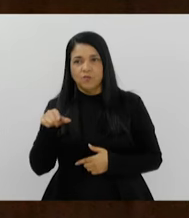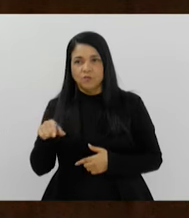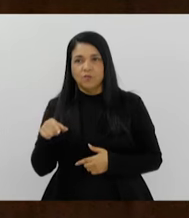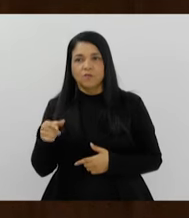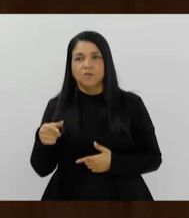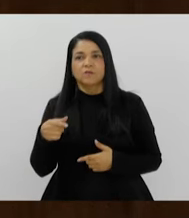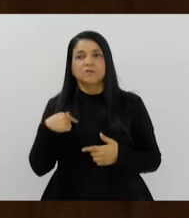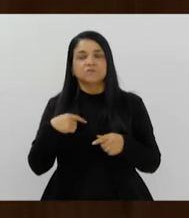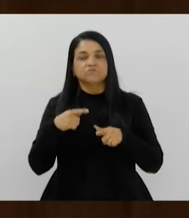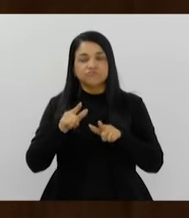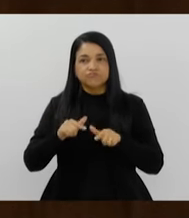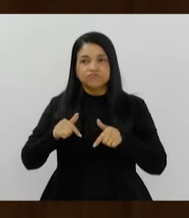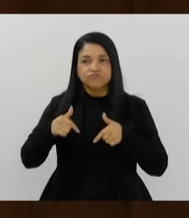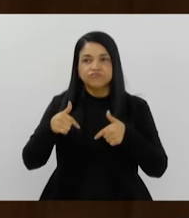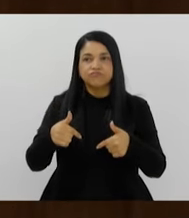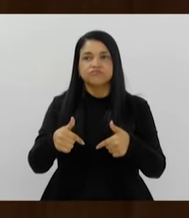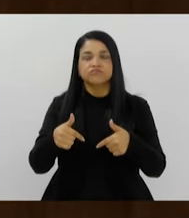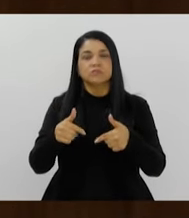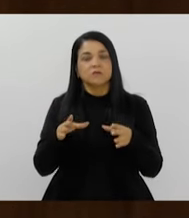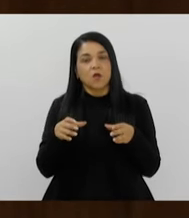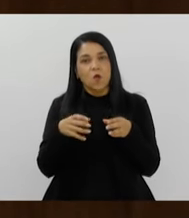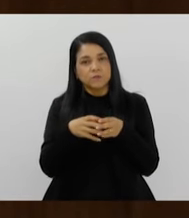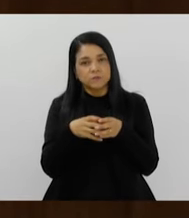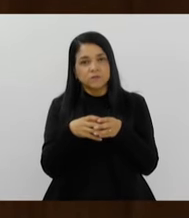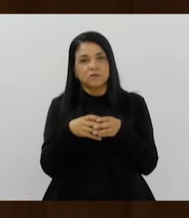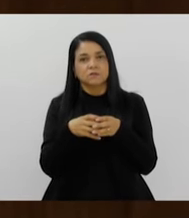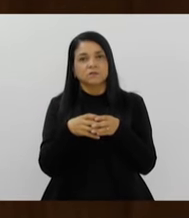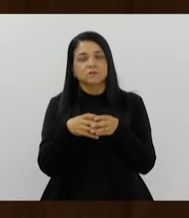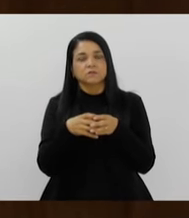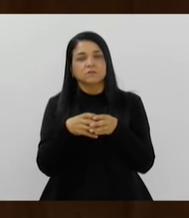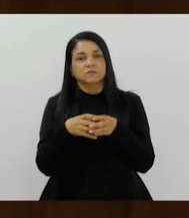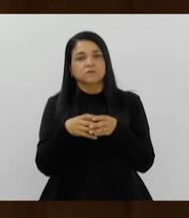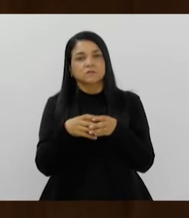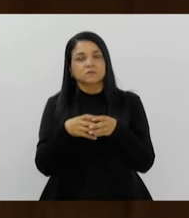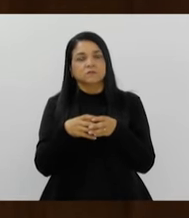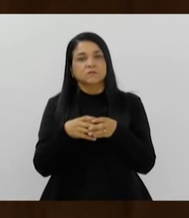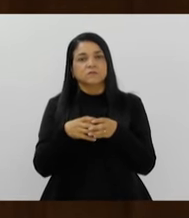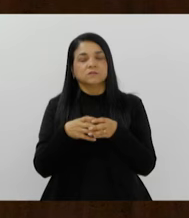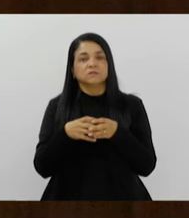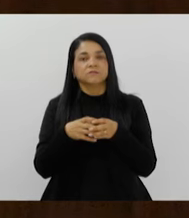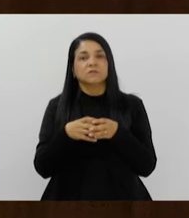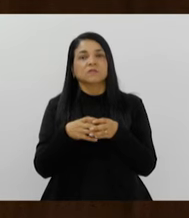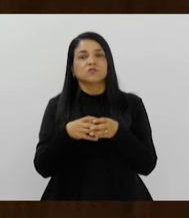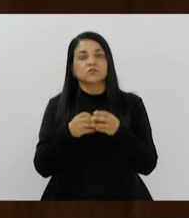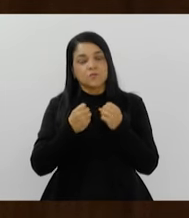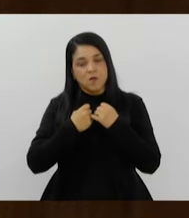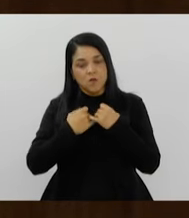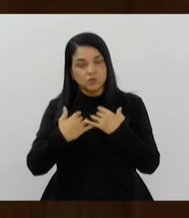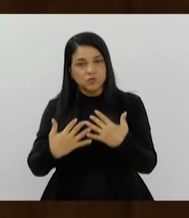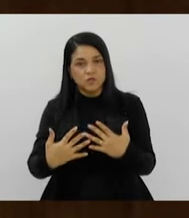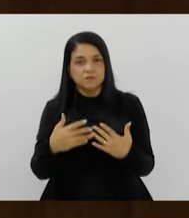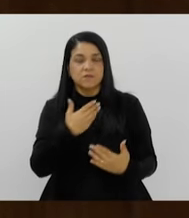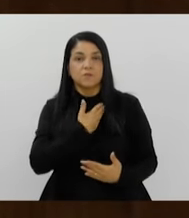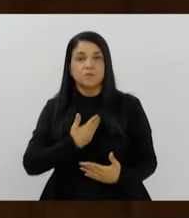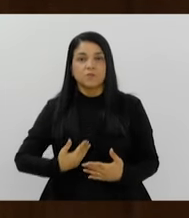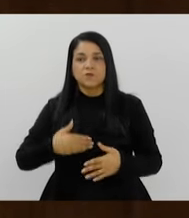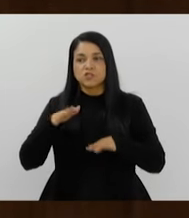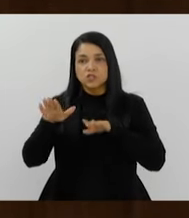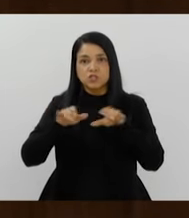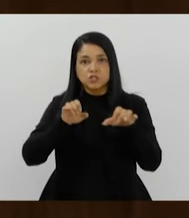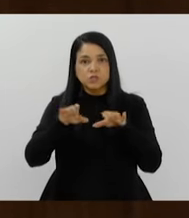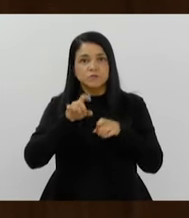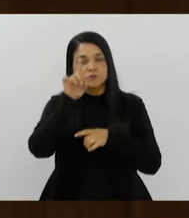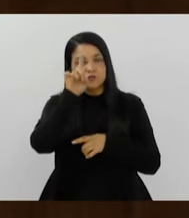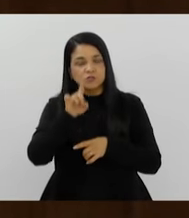está engajado na comissão parlamentar de inquérito, de fazer uma audiência pública, convocando os